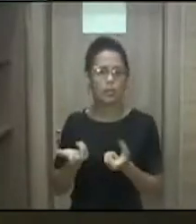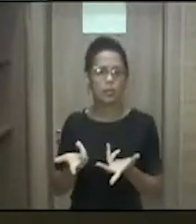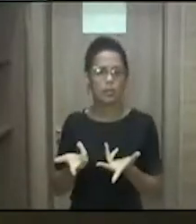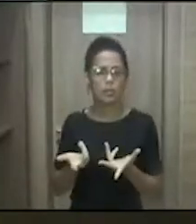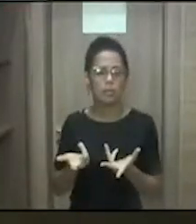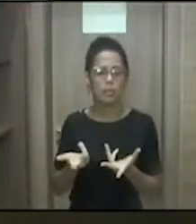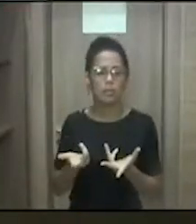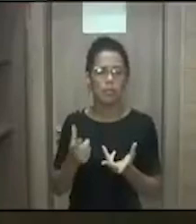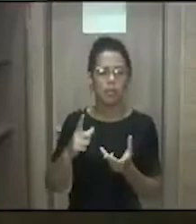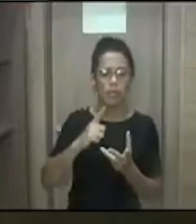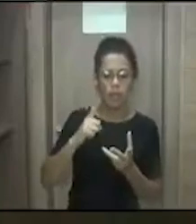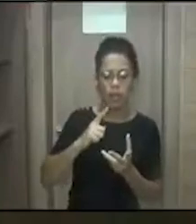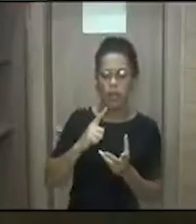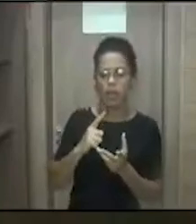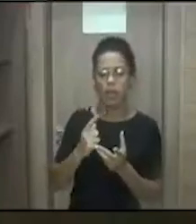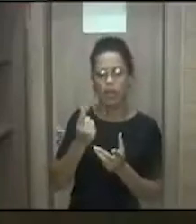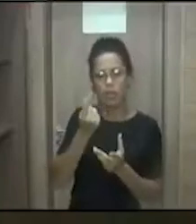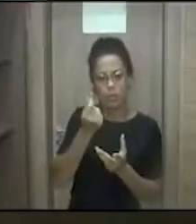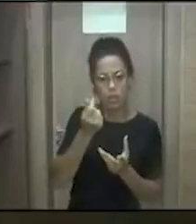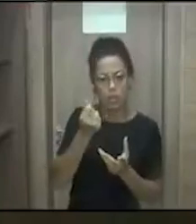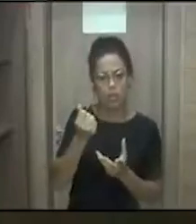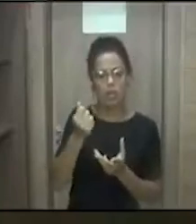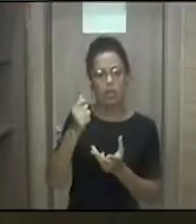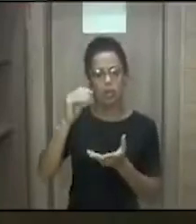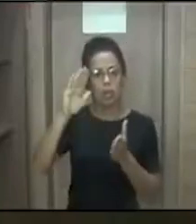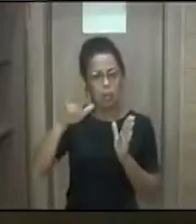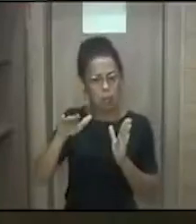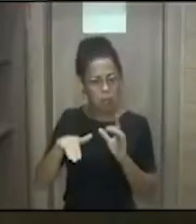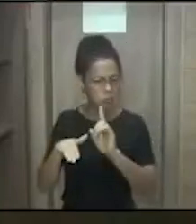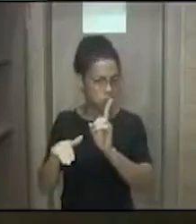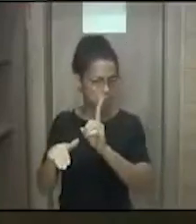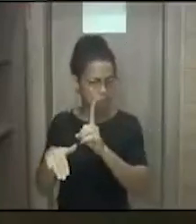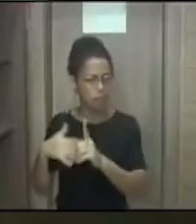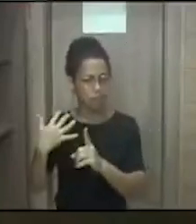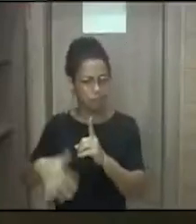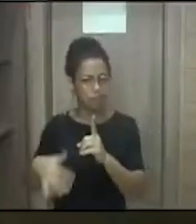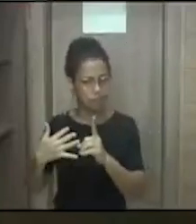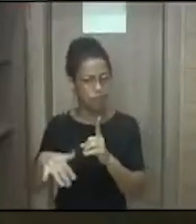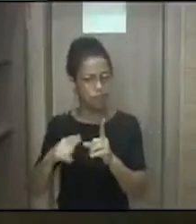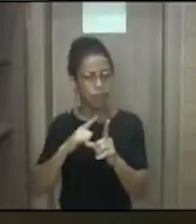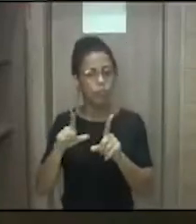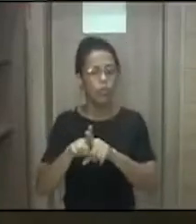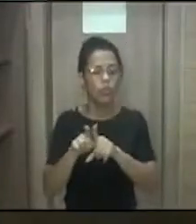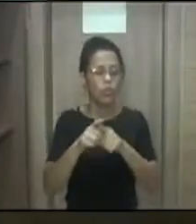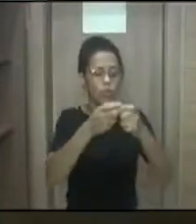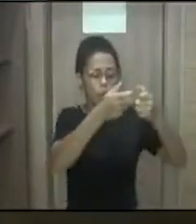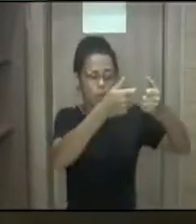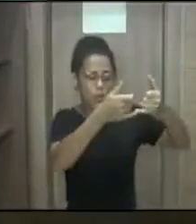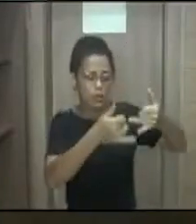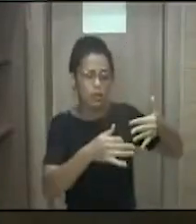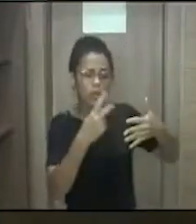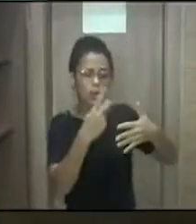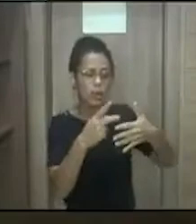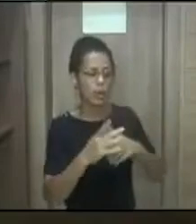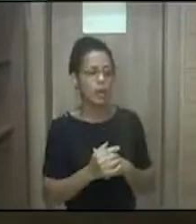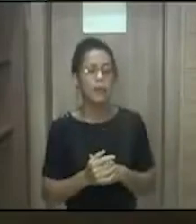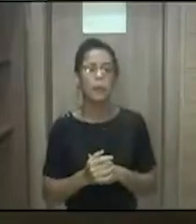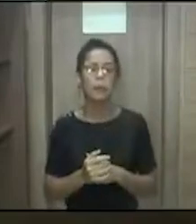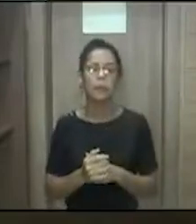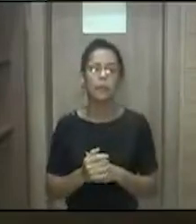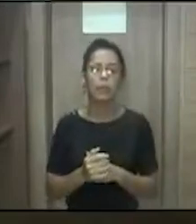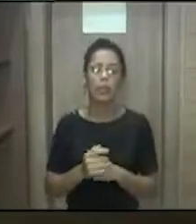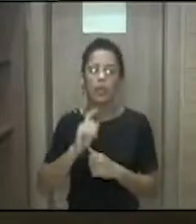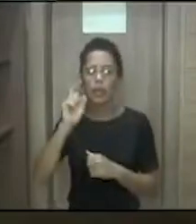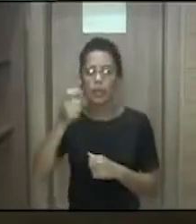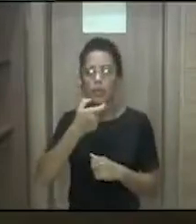são próteses baratas. Na área de odontologia, a gente quando falava dessa prótese parcial,